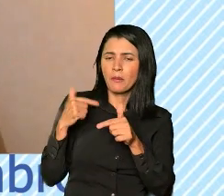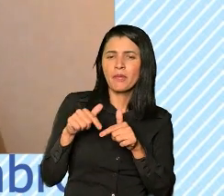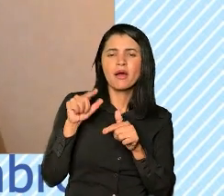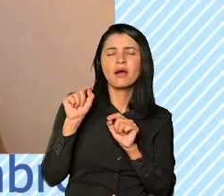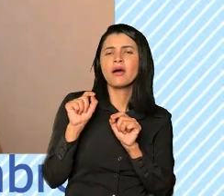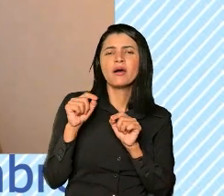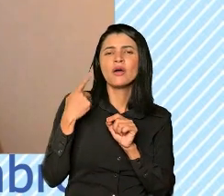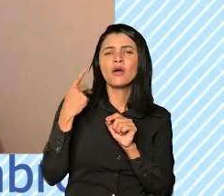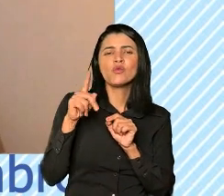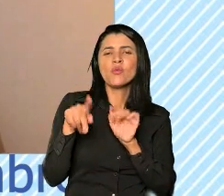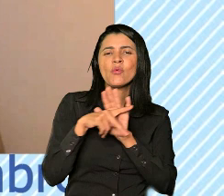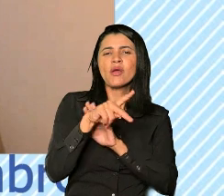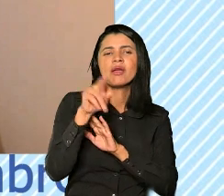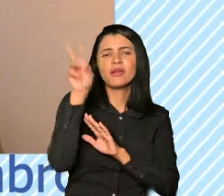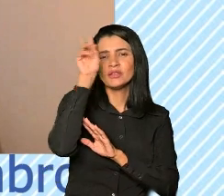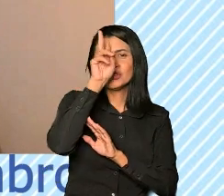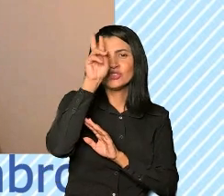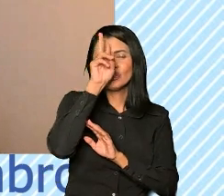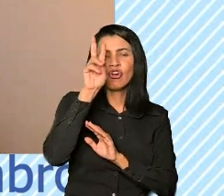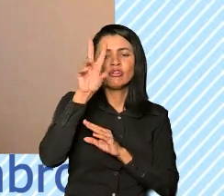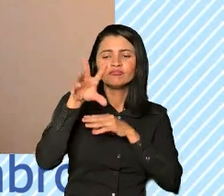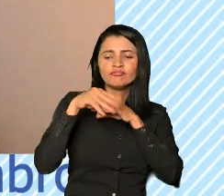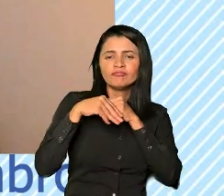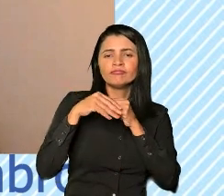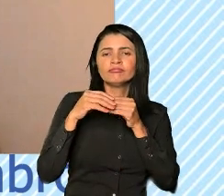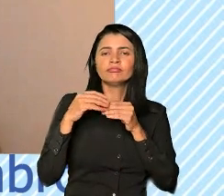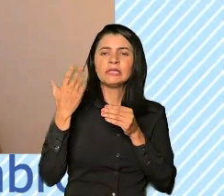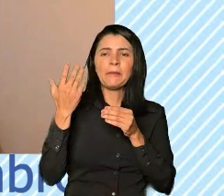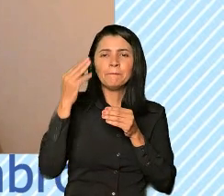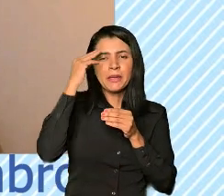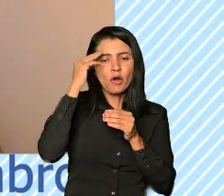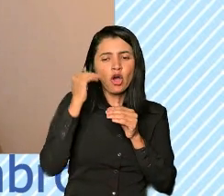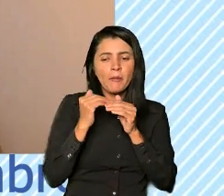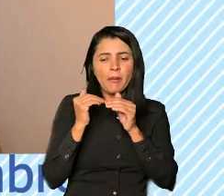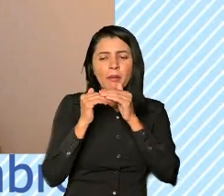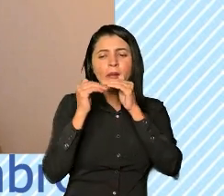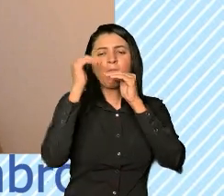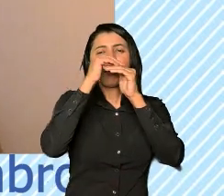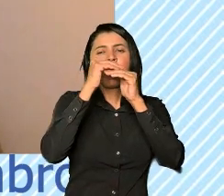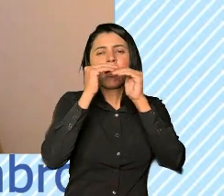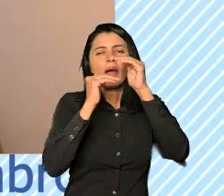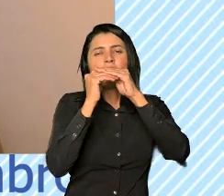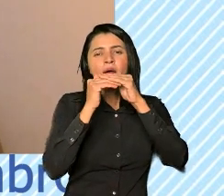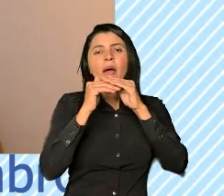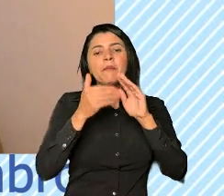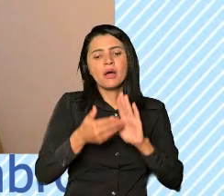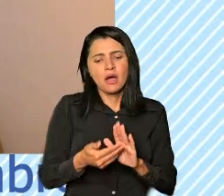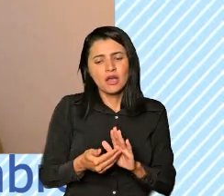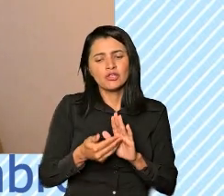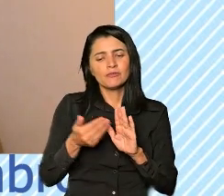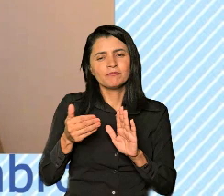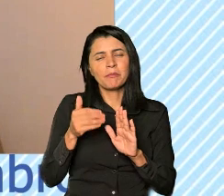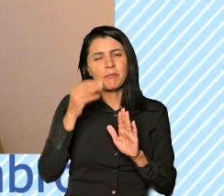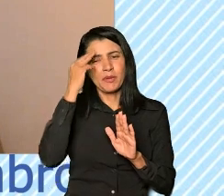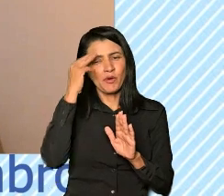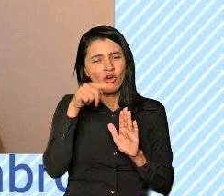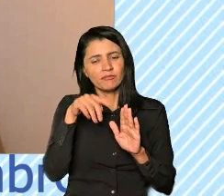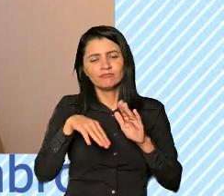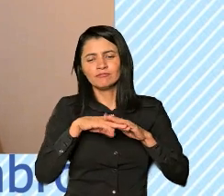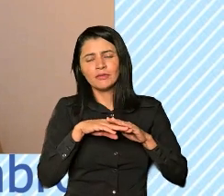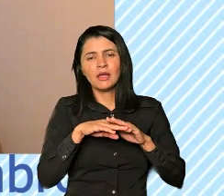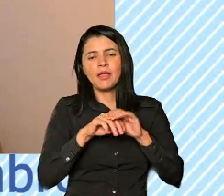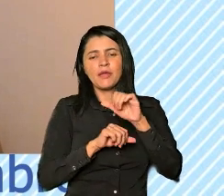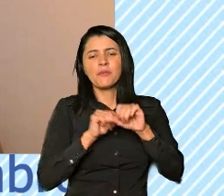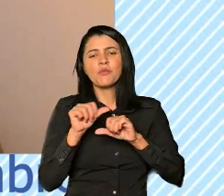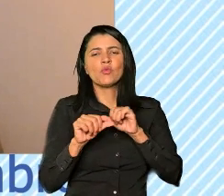seria, na história, não seria adicionar camadas de memória, mas realmente de remover partes que estão lá e tentar